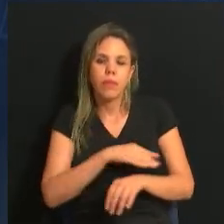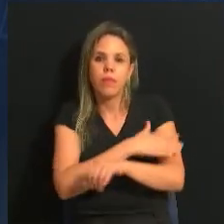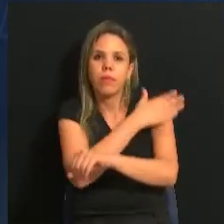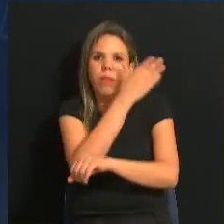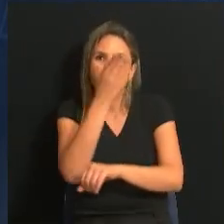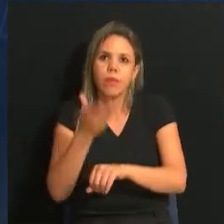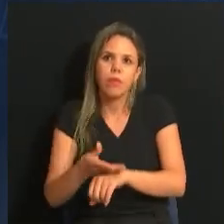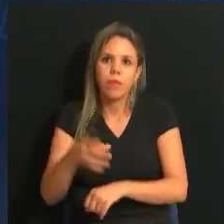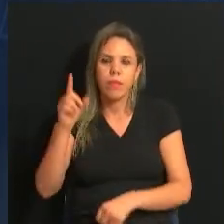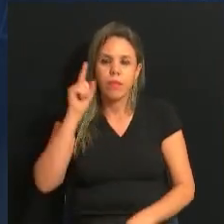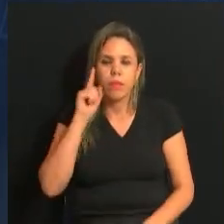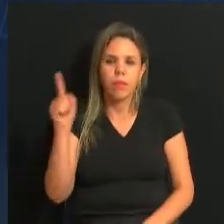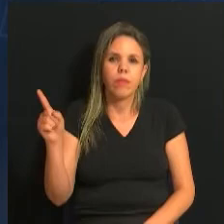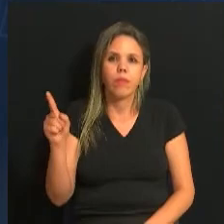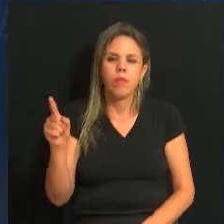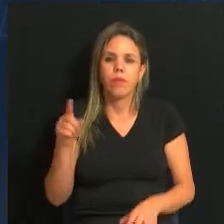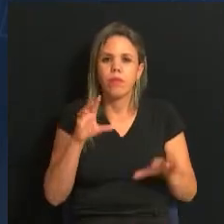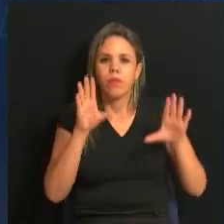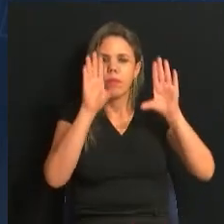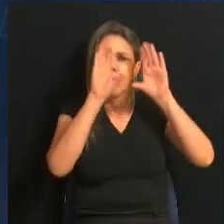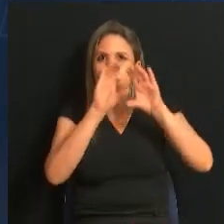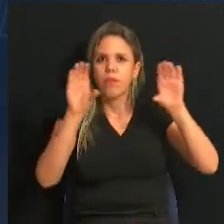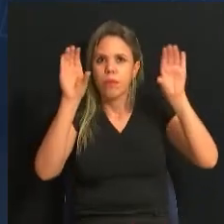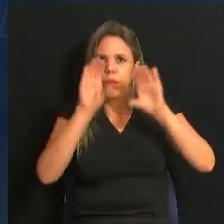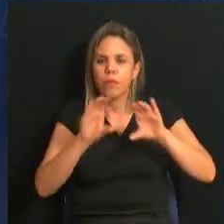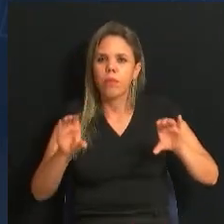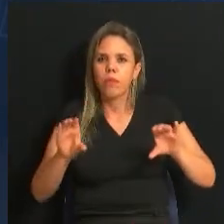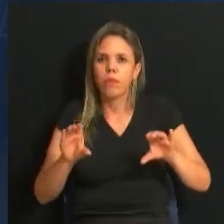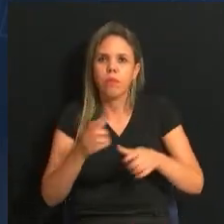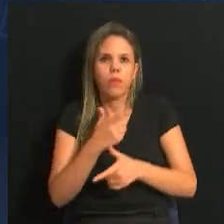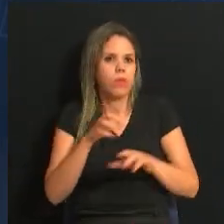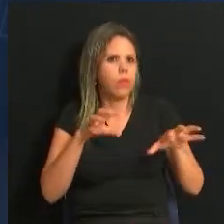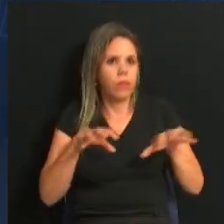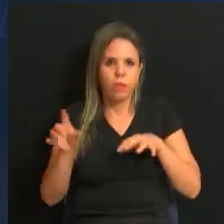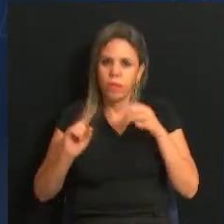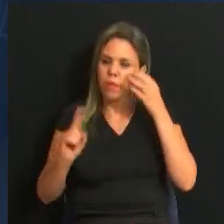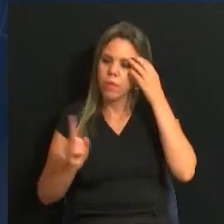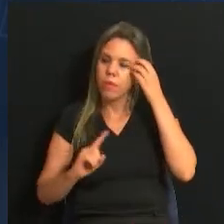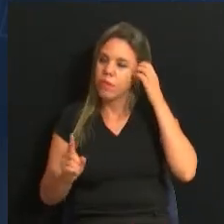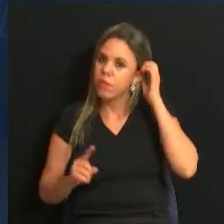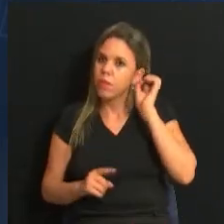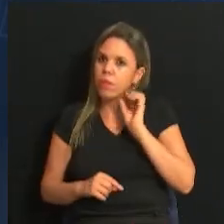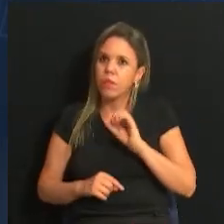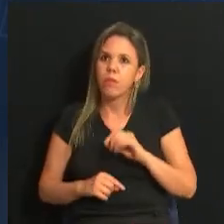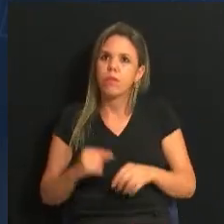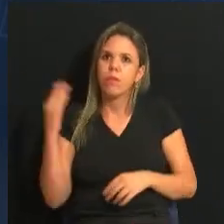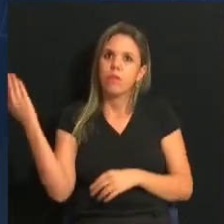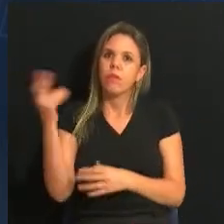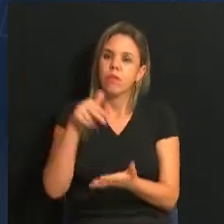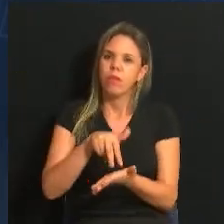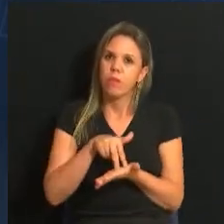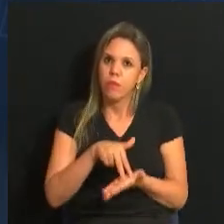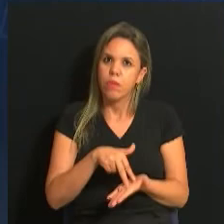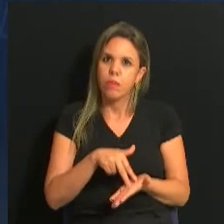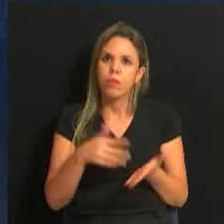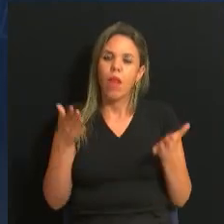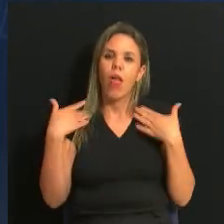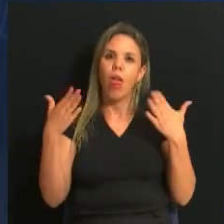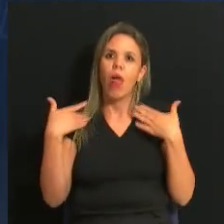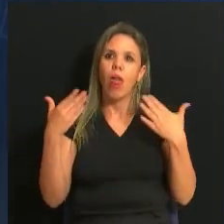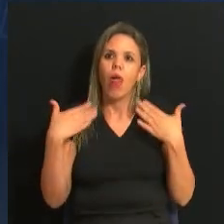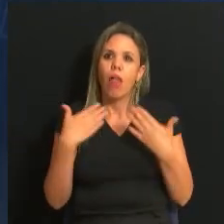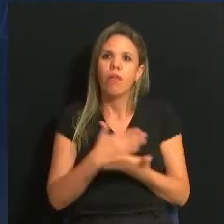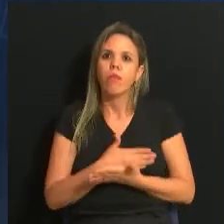o dia com poucas nuvens e não deve chover. Então, tempo firme e o calor